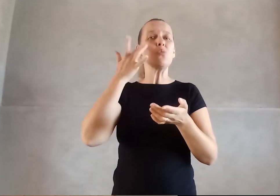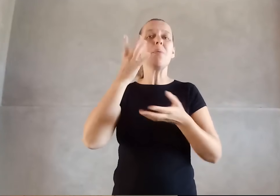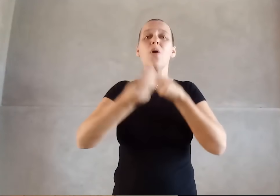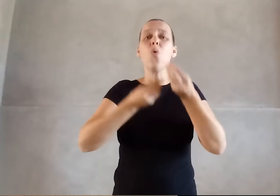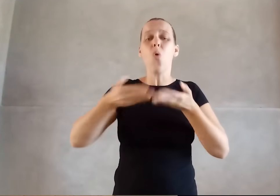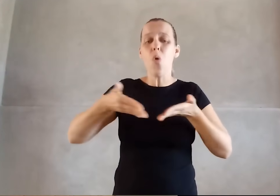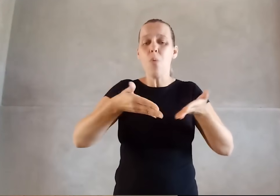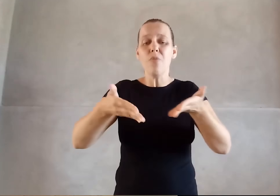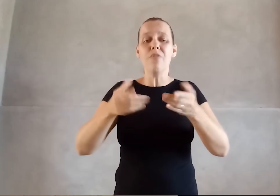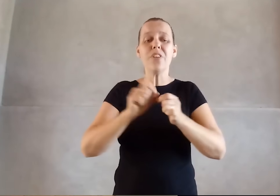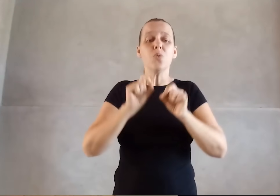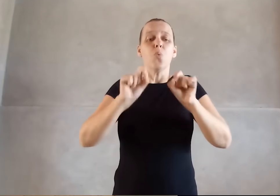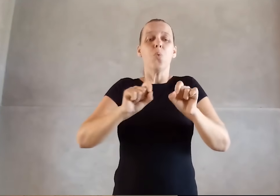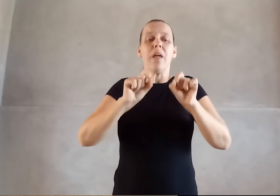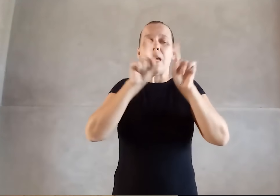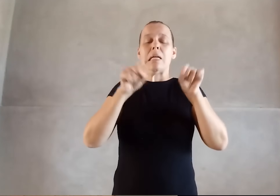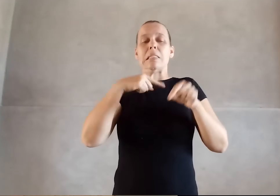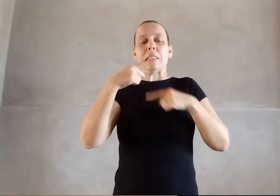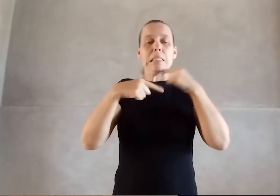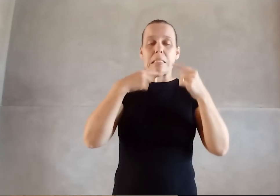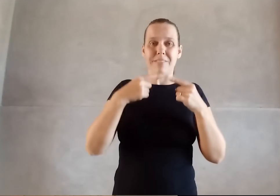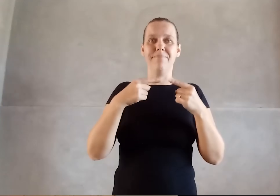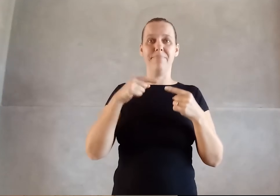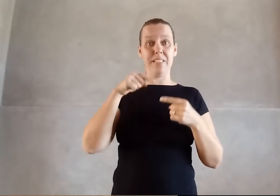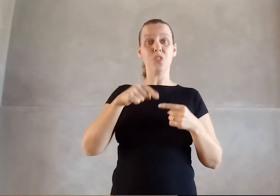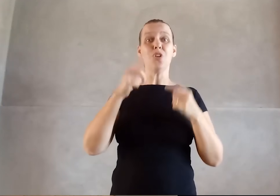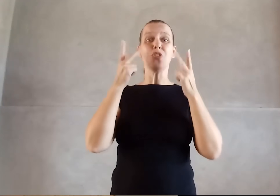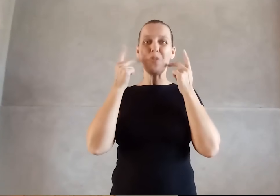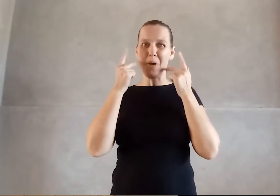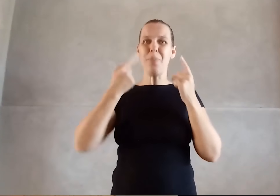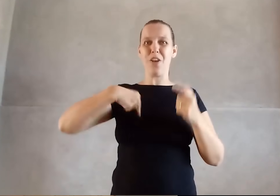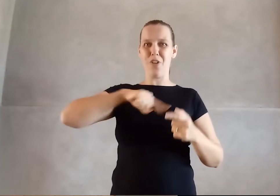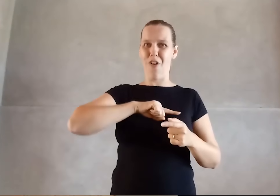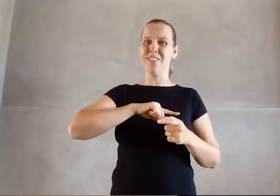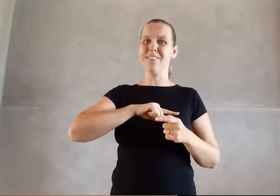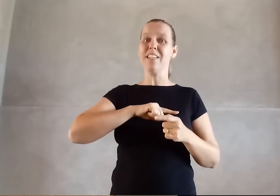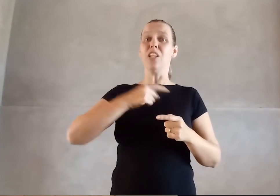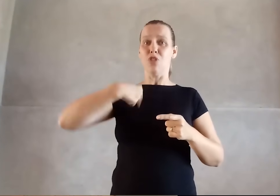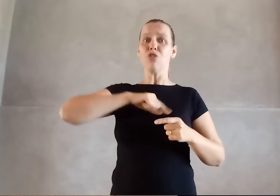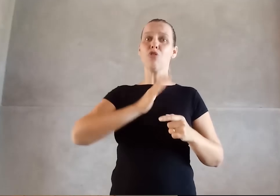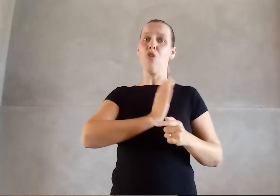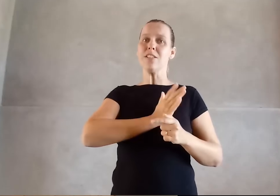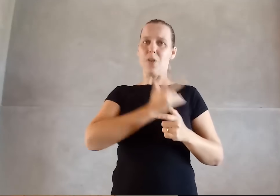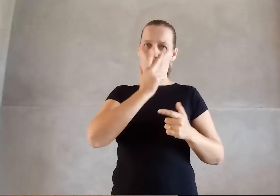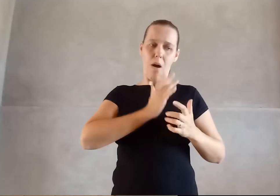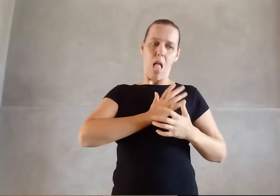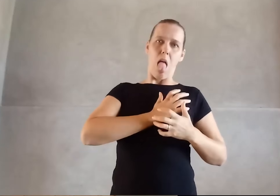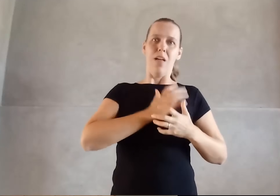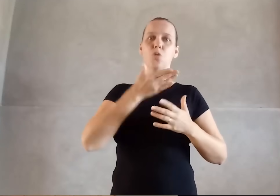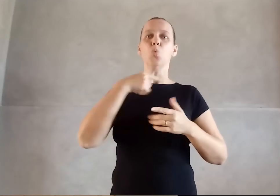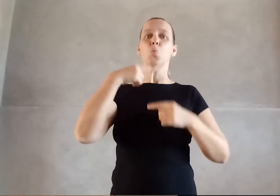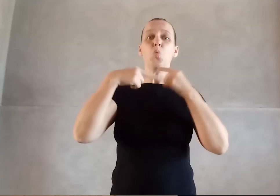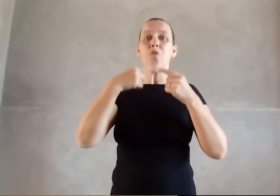de desânimo e de desorientação mesmo. Como é que eu vou agir diante de tudo que a gente está enfrentando?